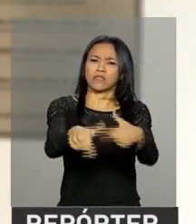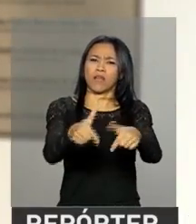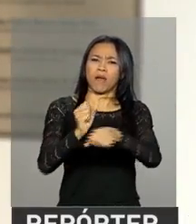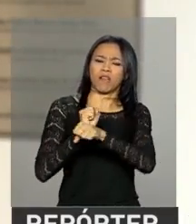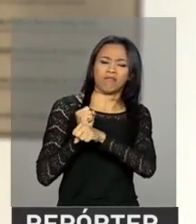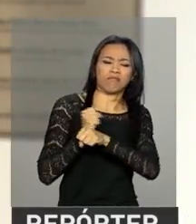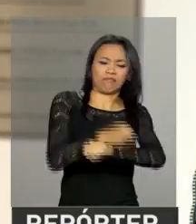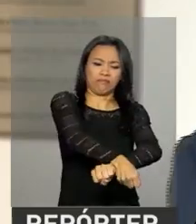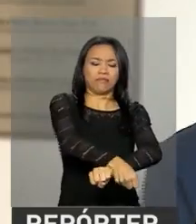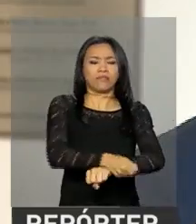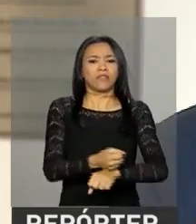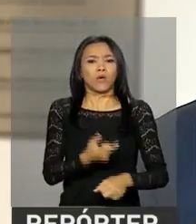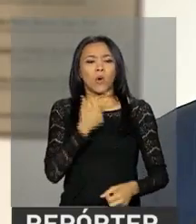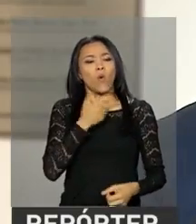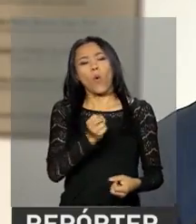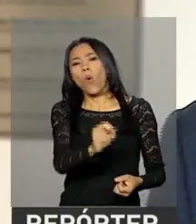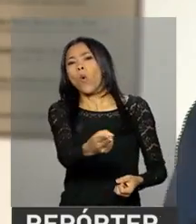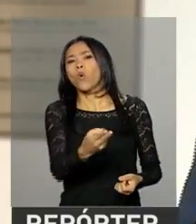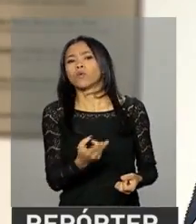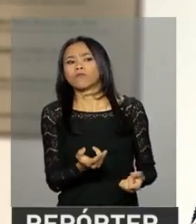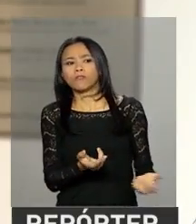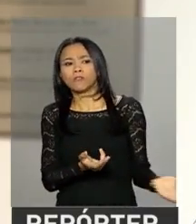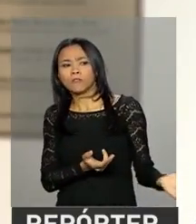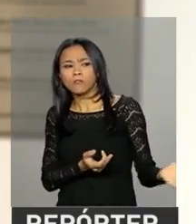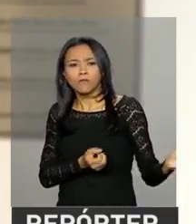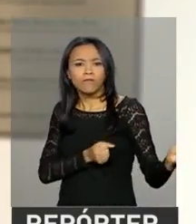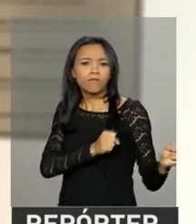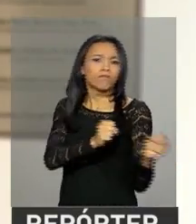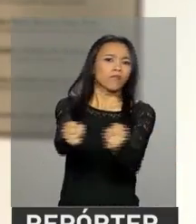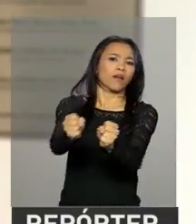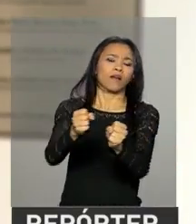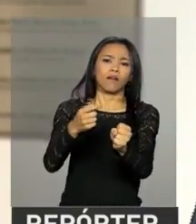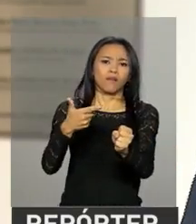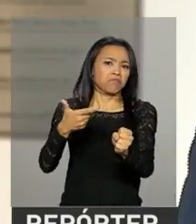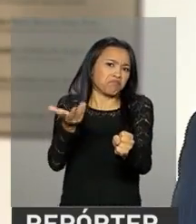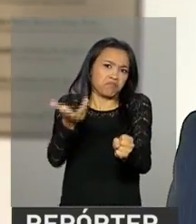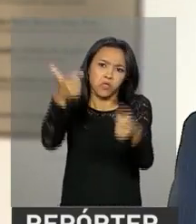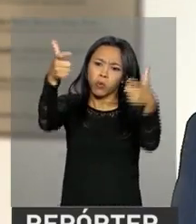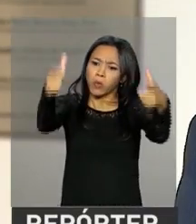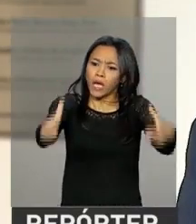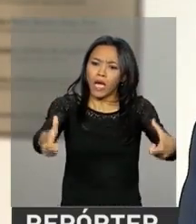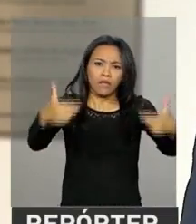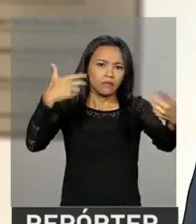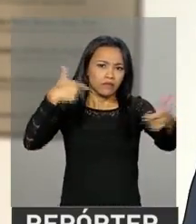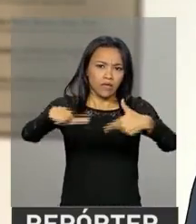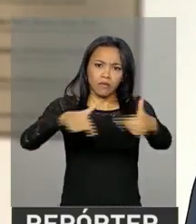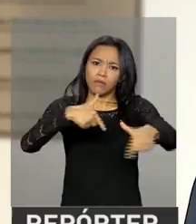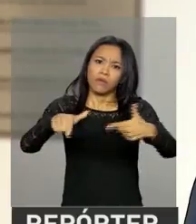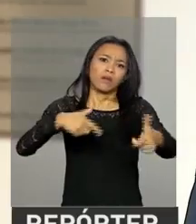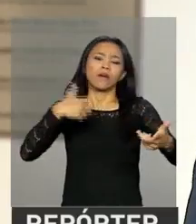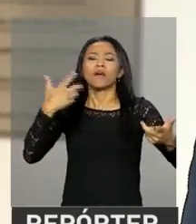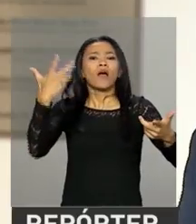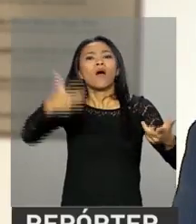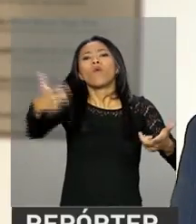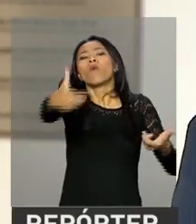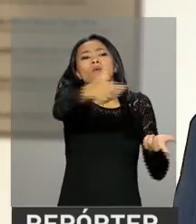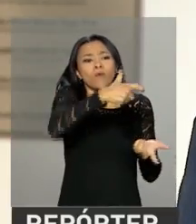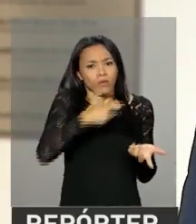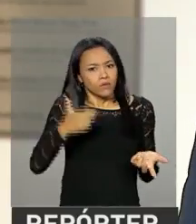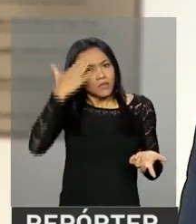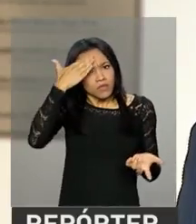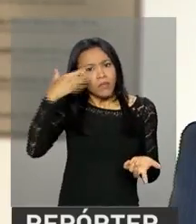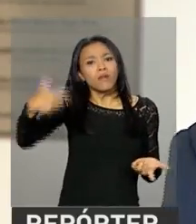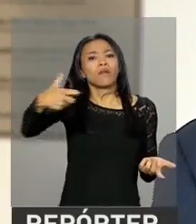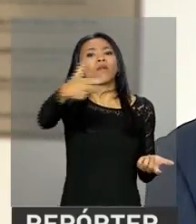iniciados ou são colocados em outras áreas de trabalho das atividades é